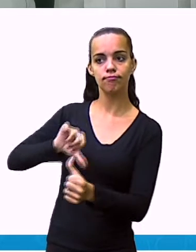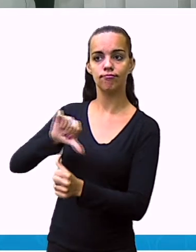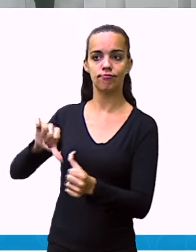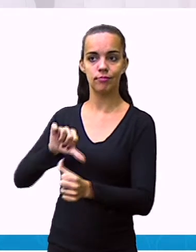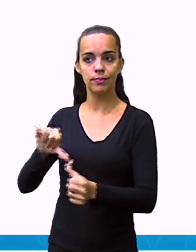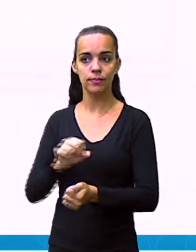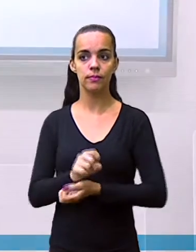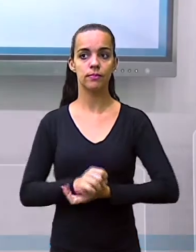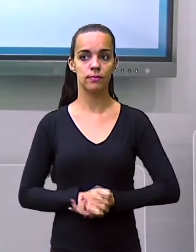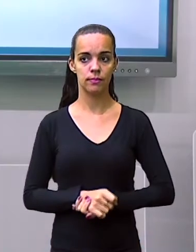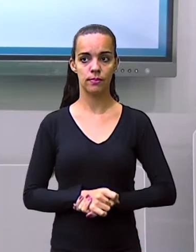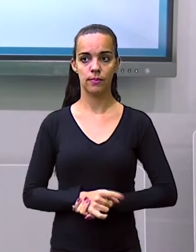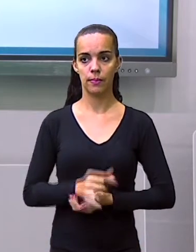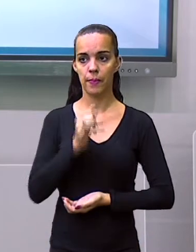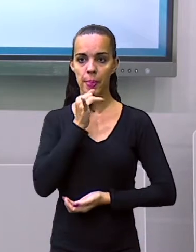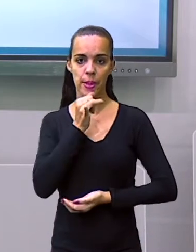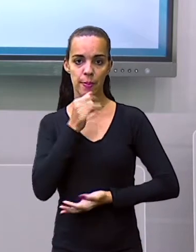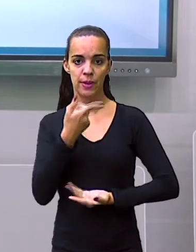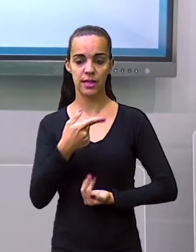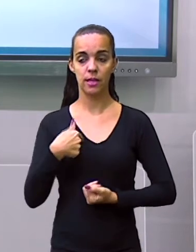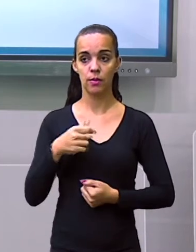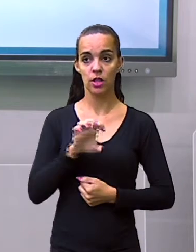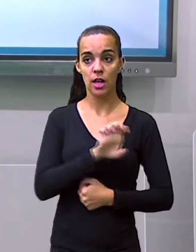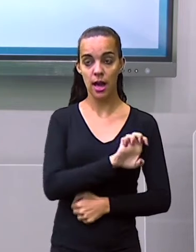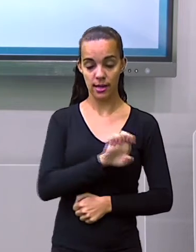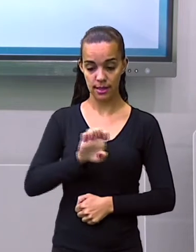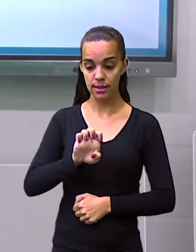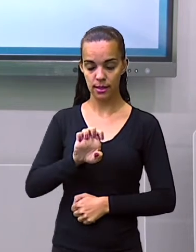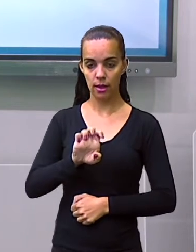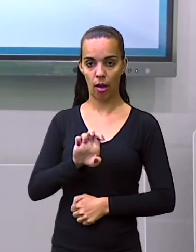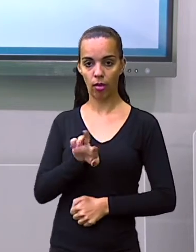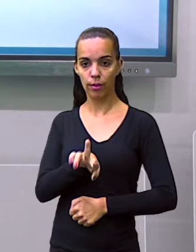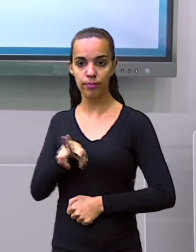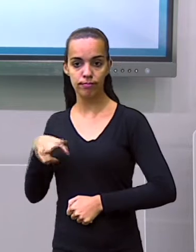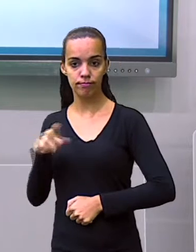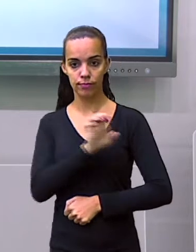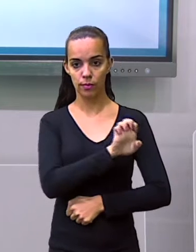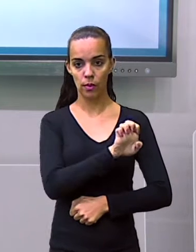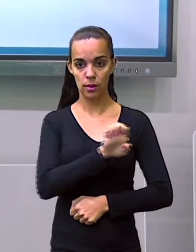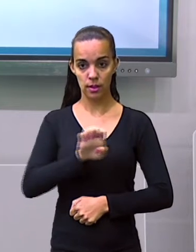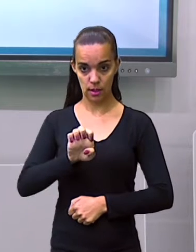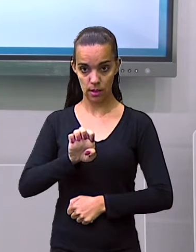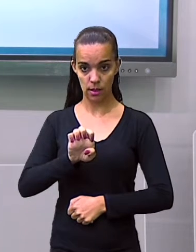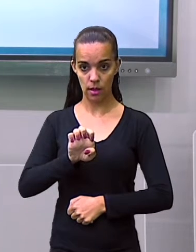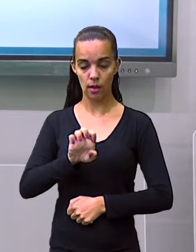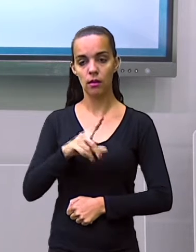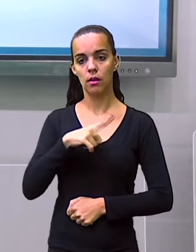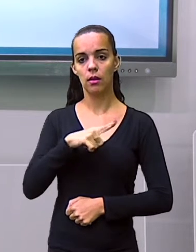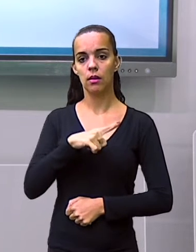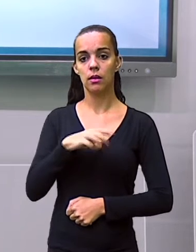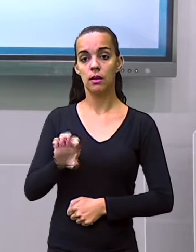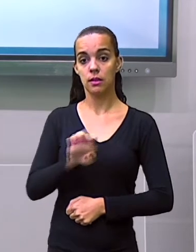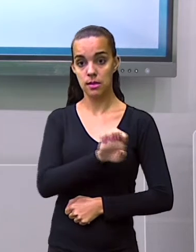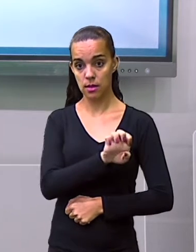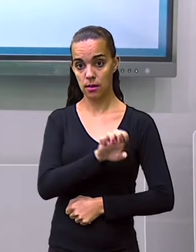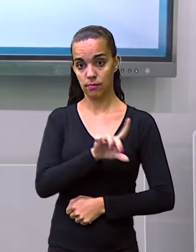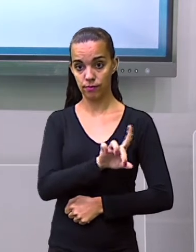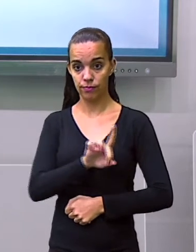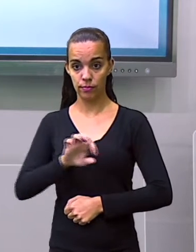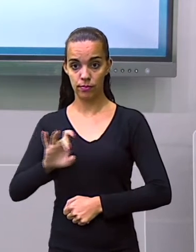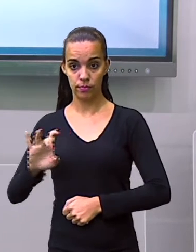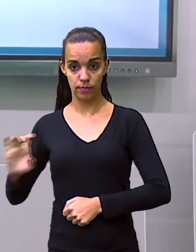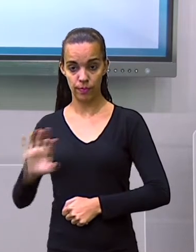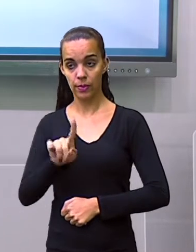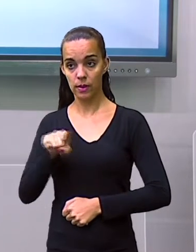da da es e para a direita nós vamos multiplicar por 10 e por